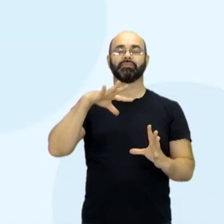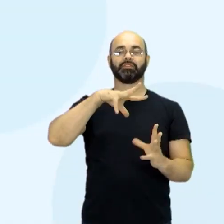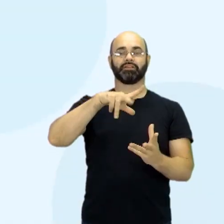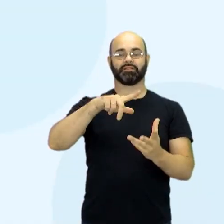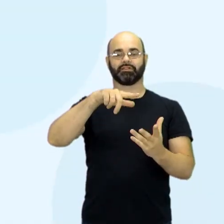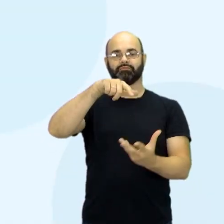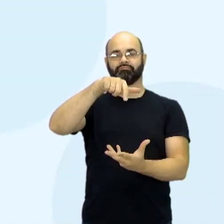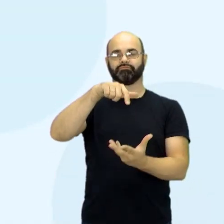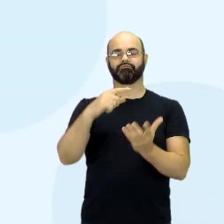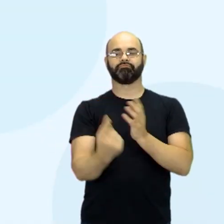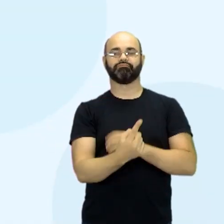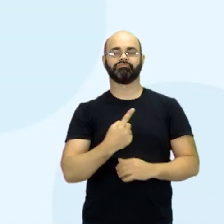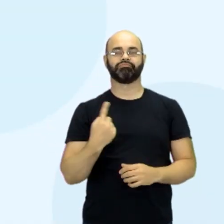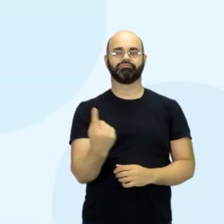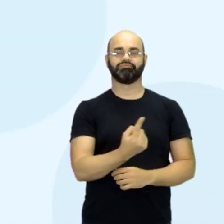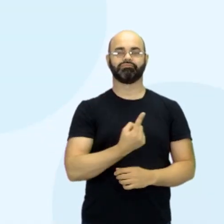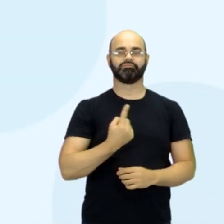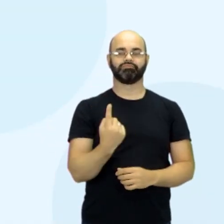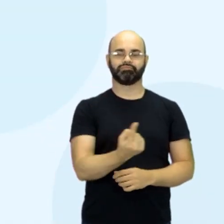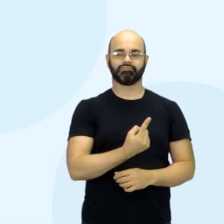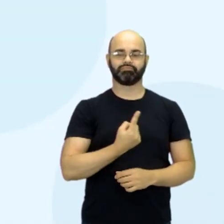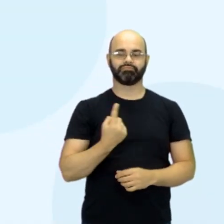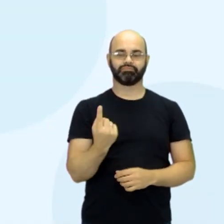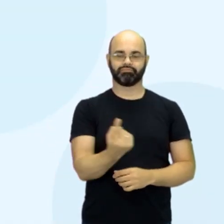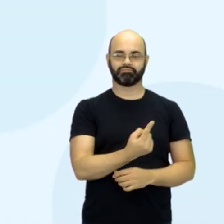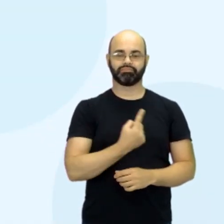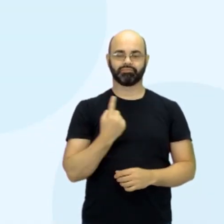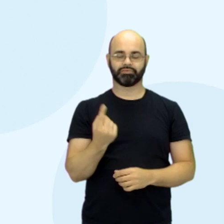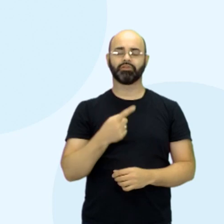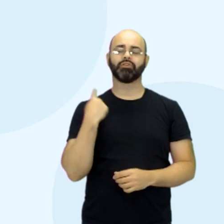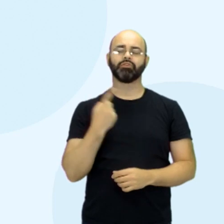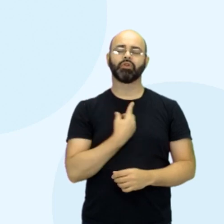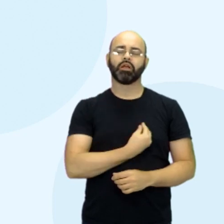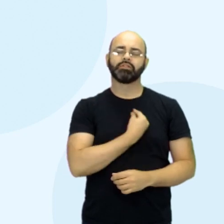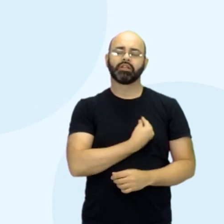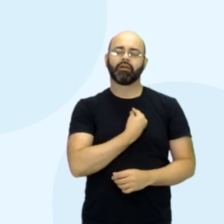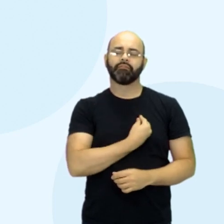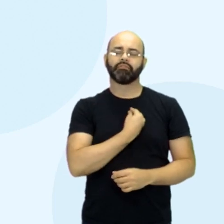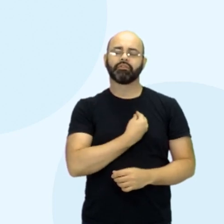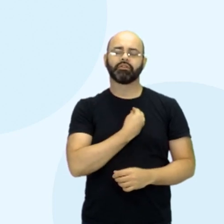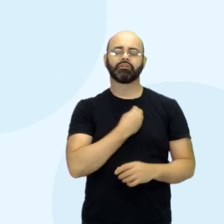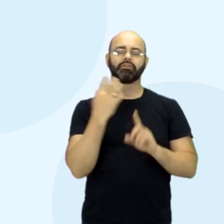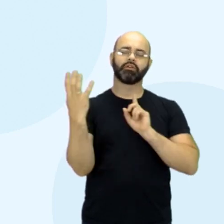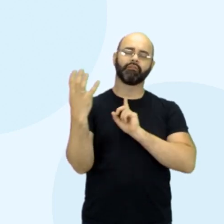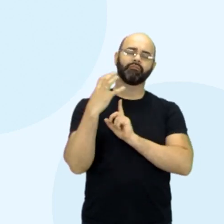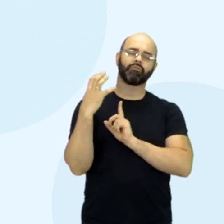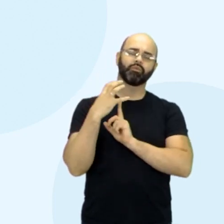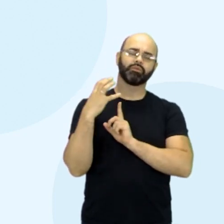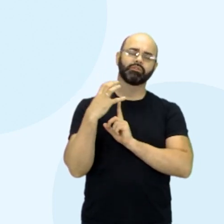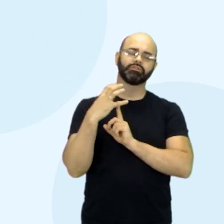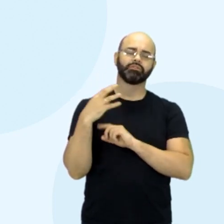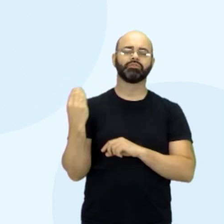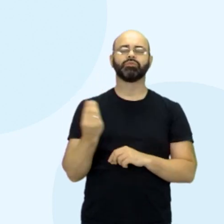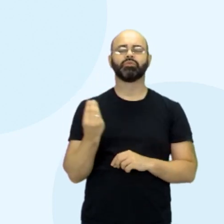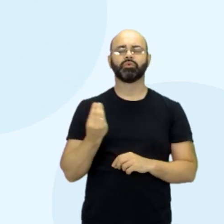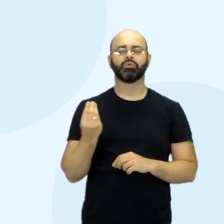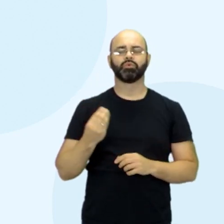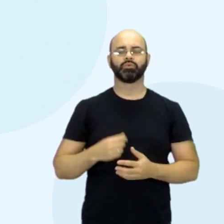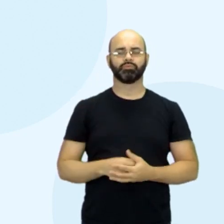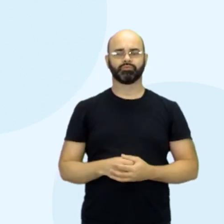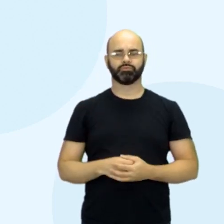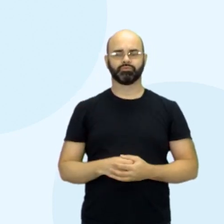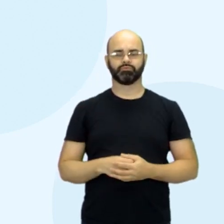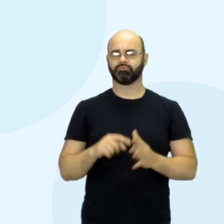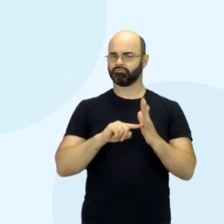então conhecer a influência desse movimento no nosso dia a dia ela não é uma metáfora não é uma expressão né